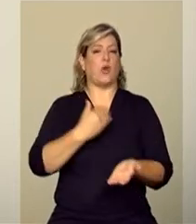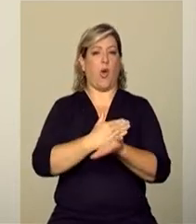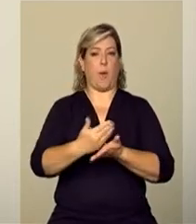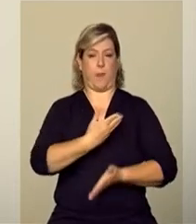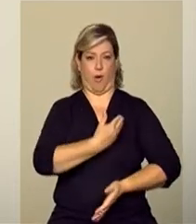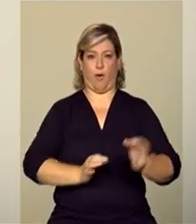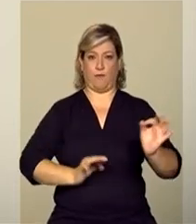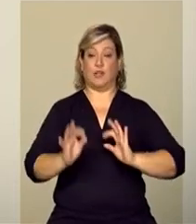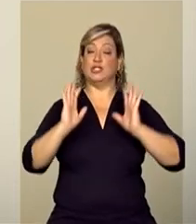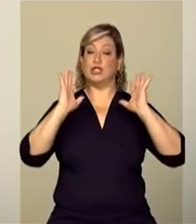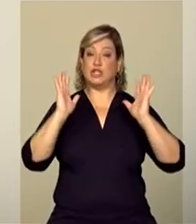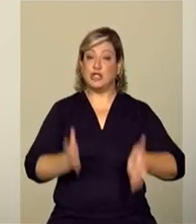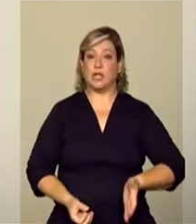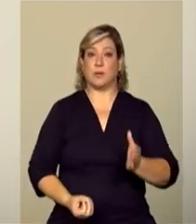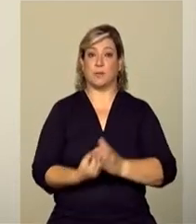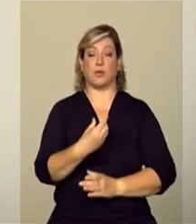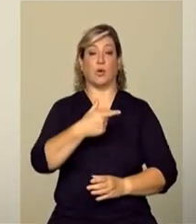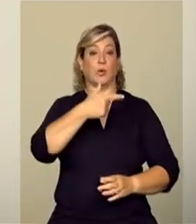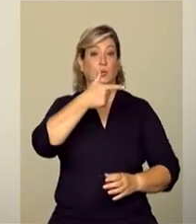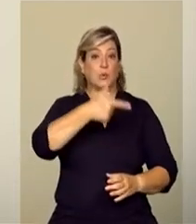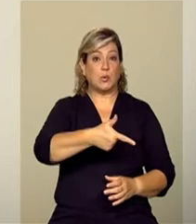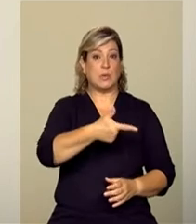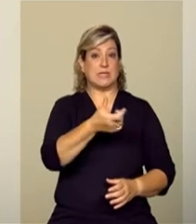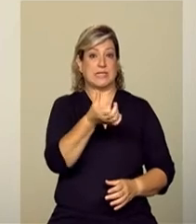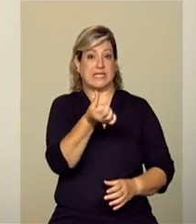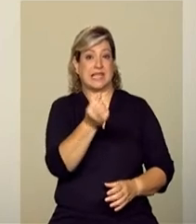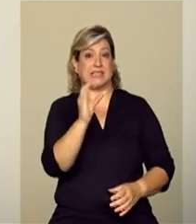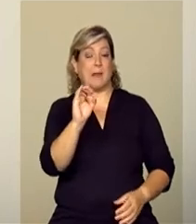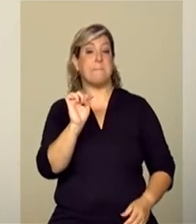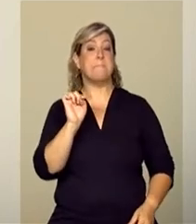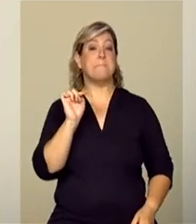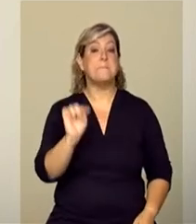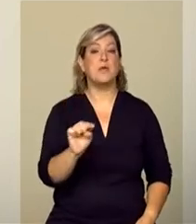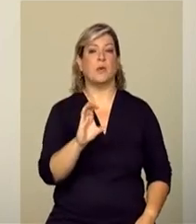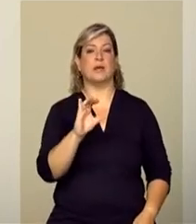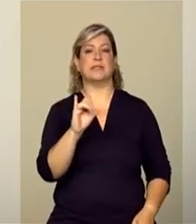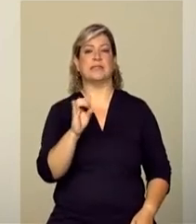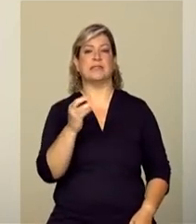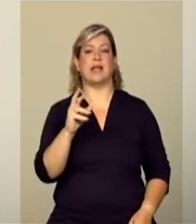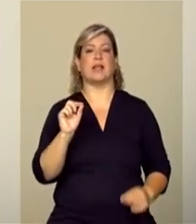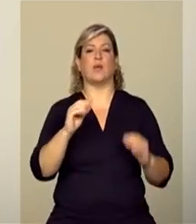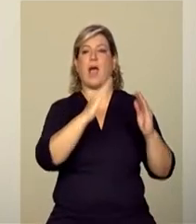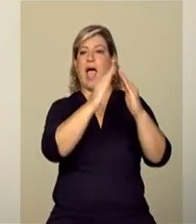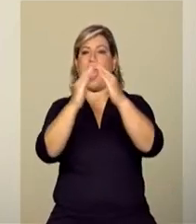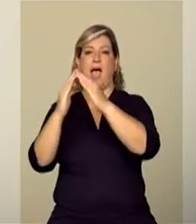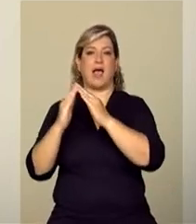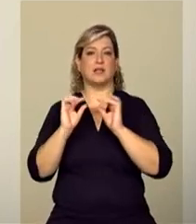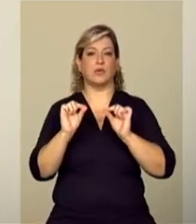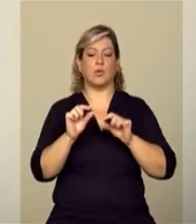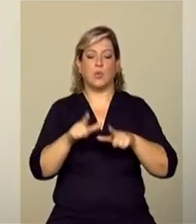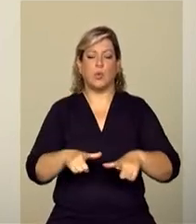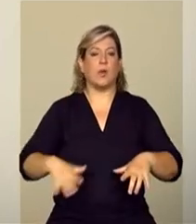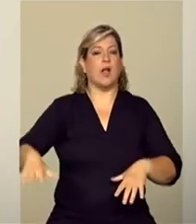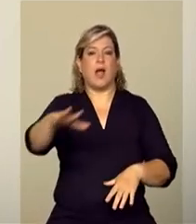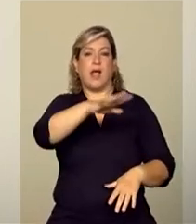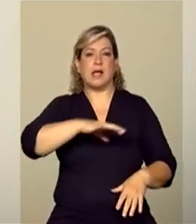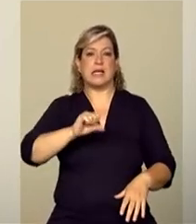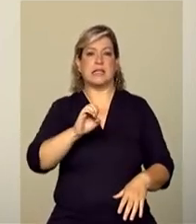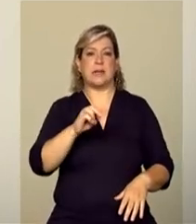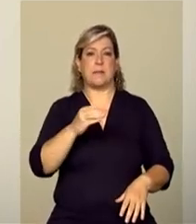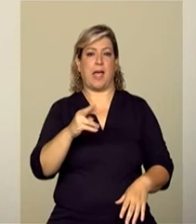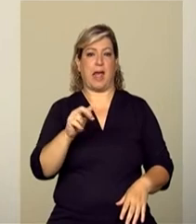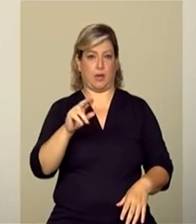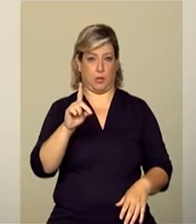nós já instalamos 260.000 cisternas nas casas e nos povoados dos semiárido